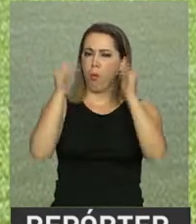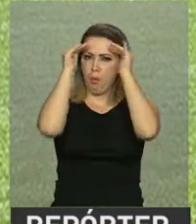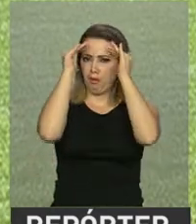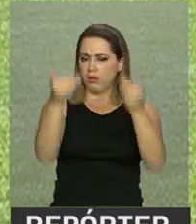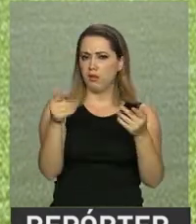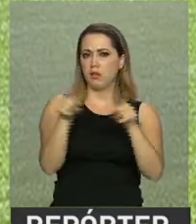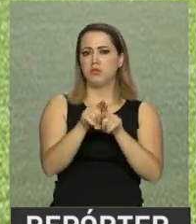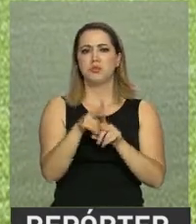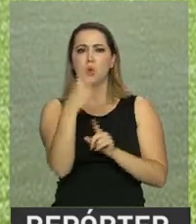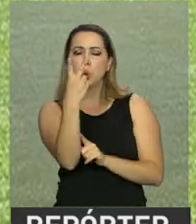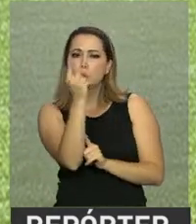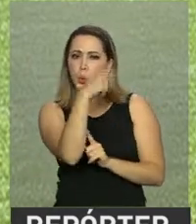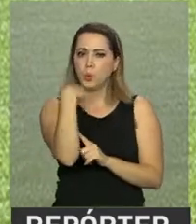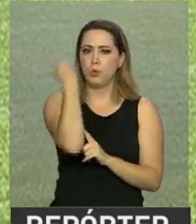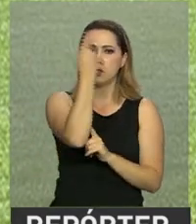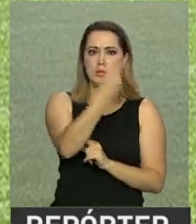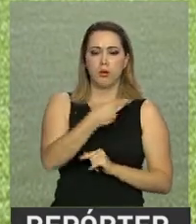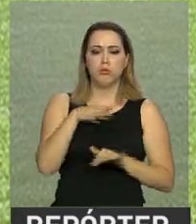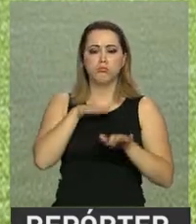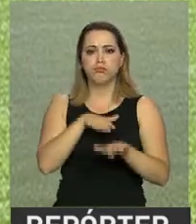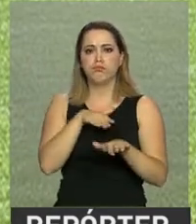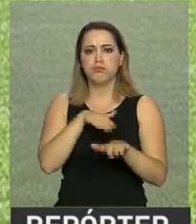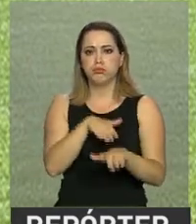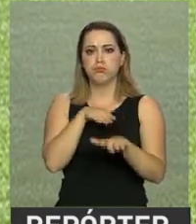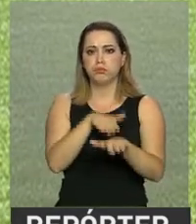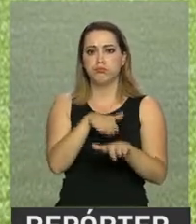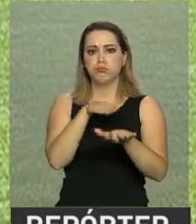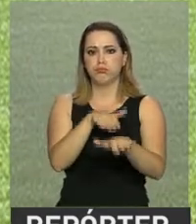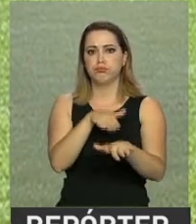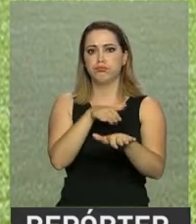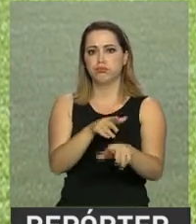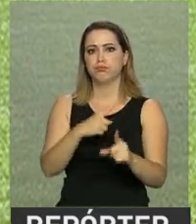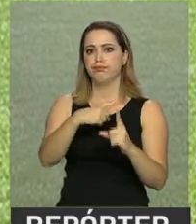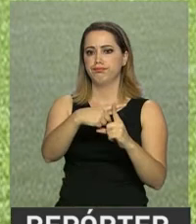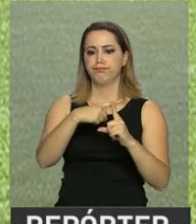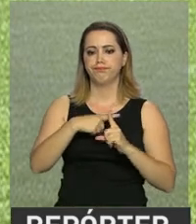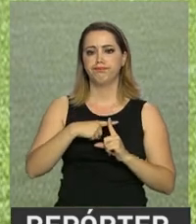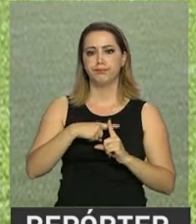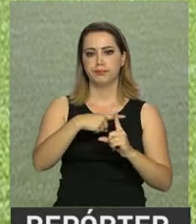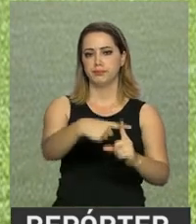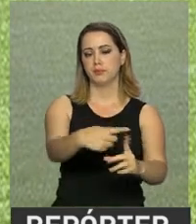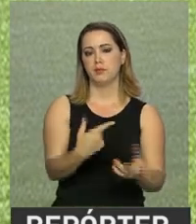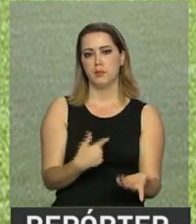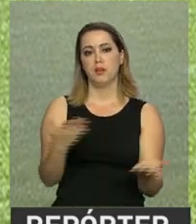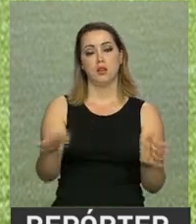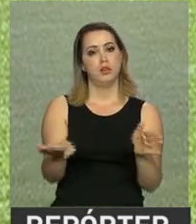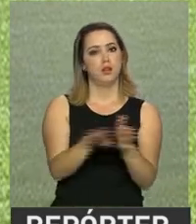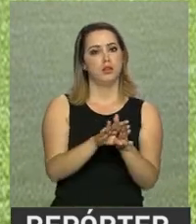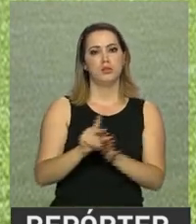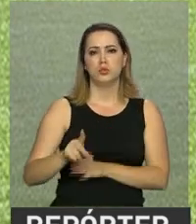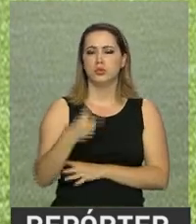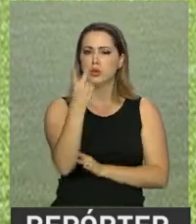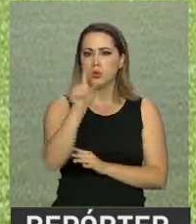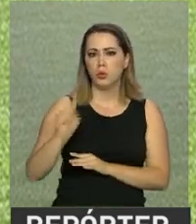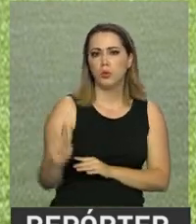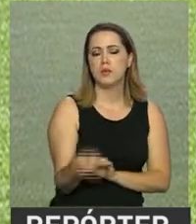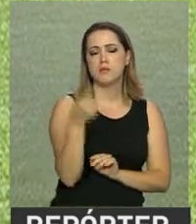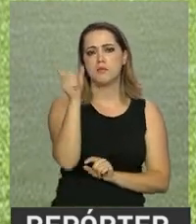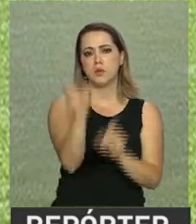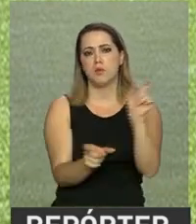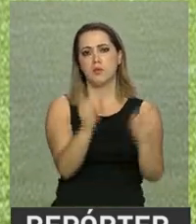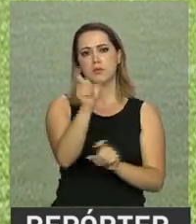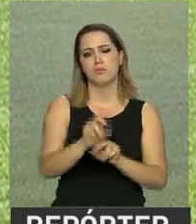durar 2 horas. E chegando aqui, nesse espaço onde eu estou agora, ficarão cerca de 2.000 pessoas,